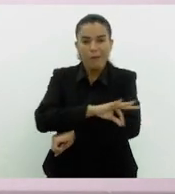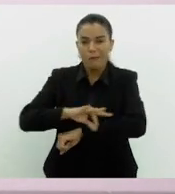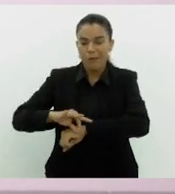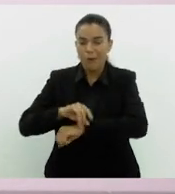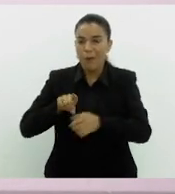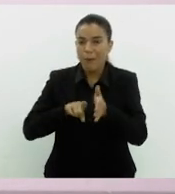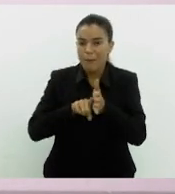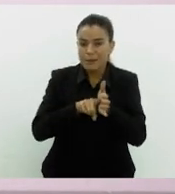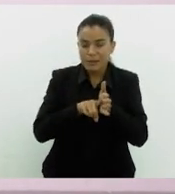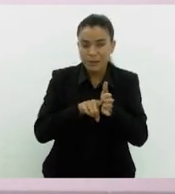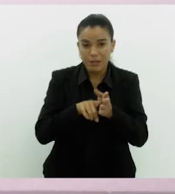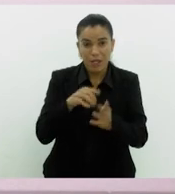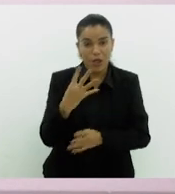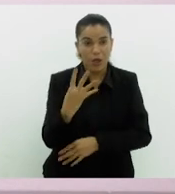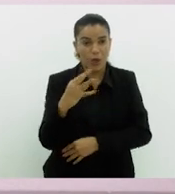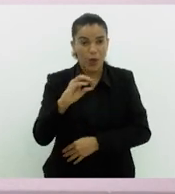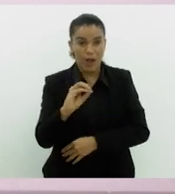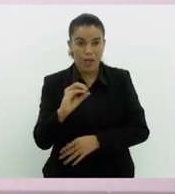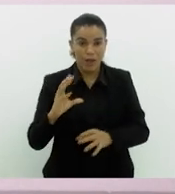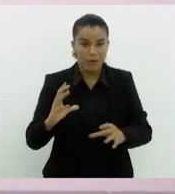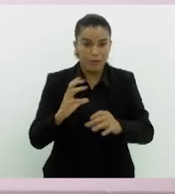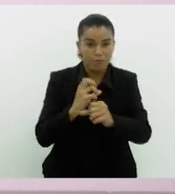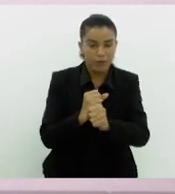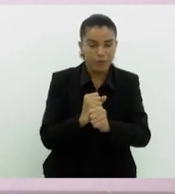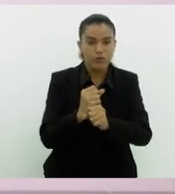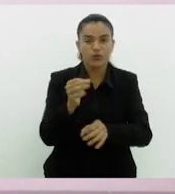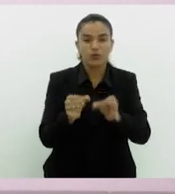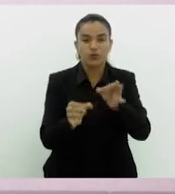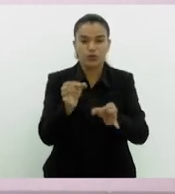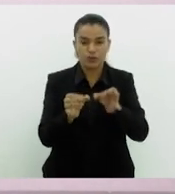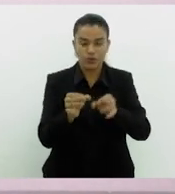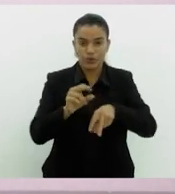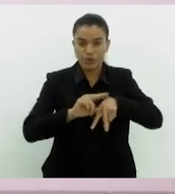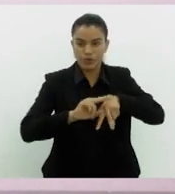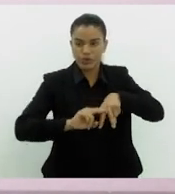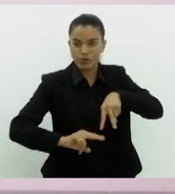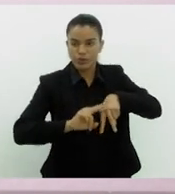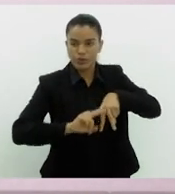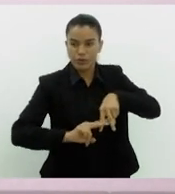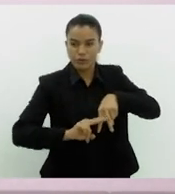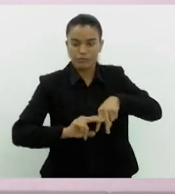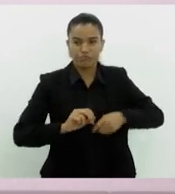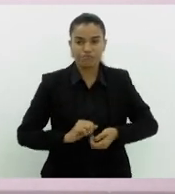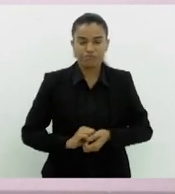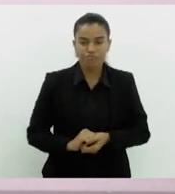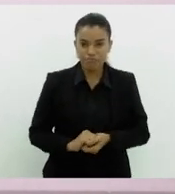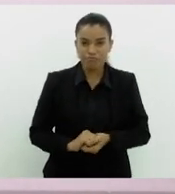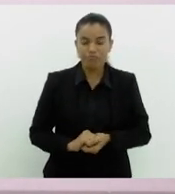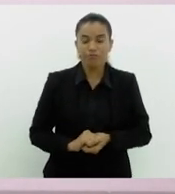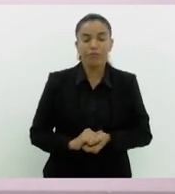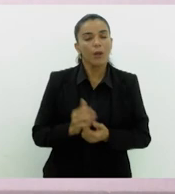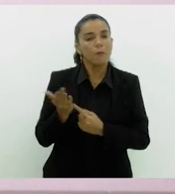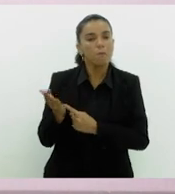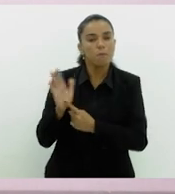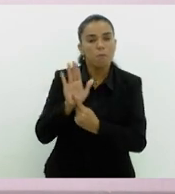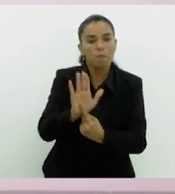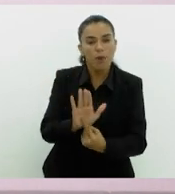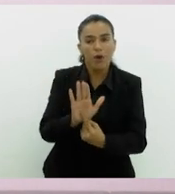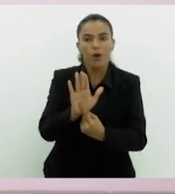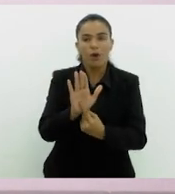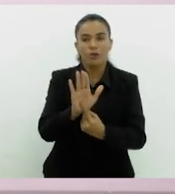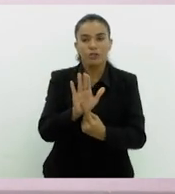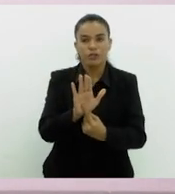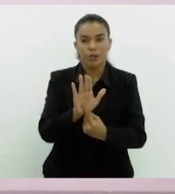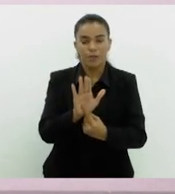que traz 40 indicadores, 10 deles sobre justiça de gênero. E o que o mapa traz? Ele começa falando ali, vamos começar